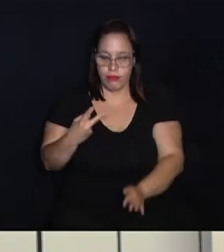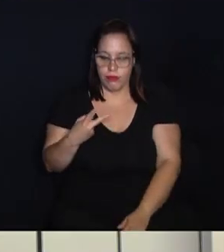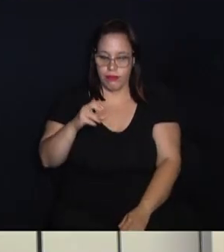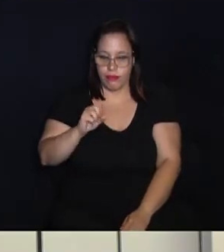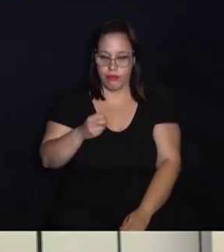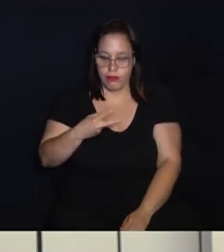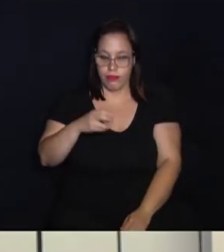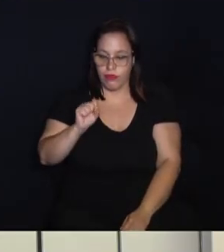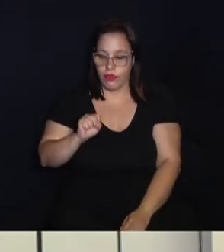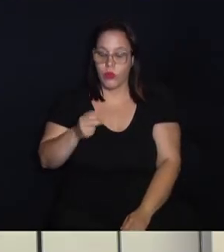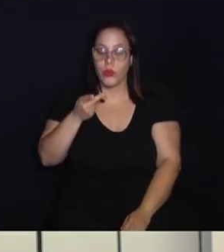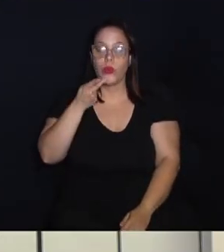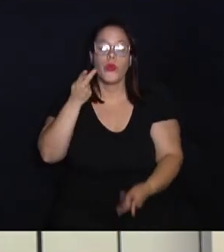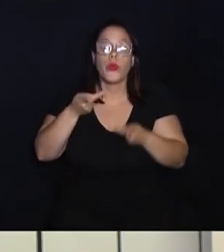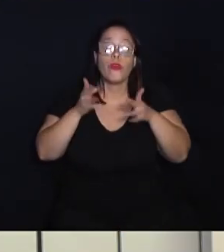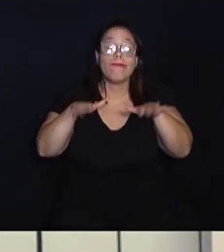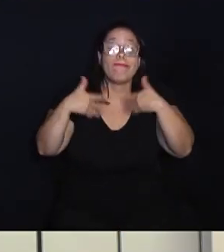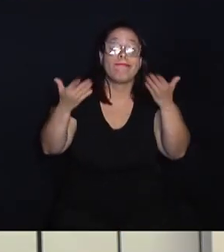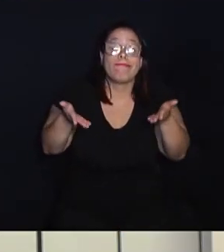2025-2028. Confira como foi.